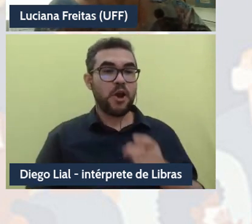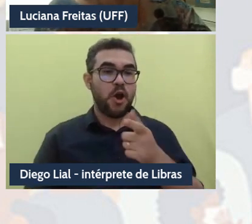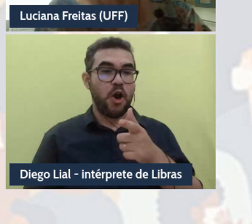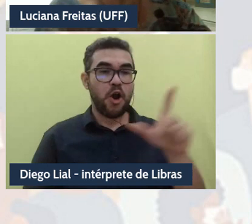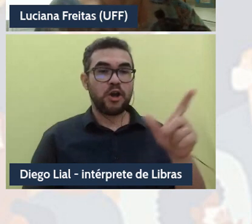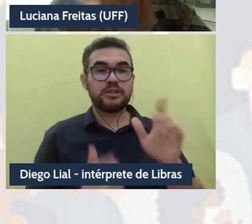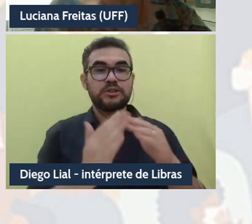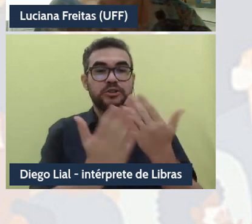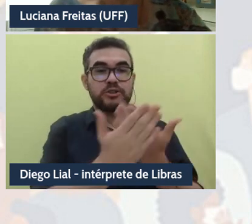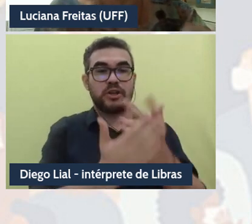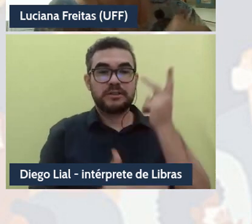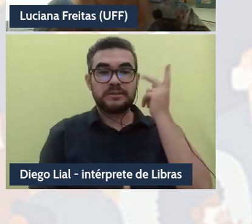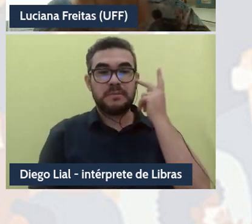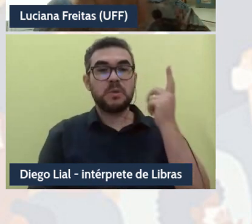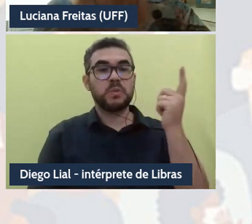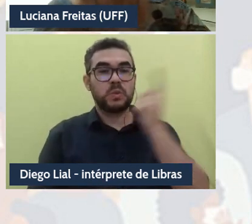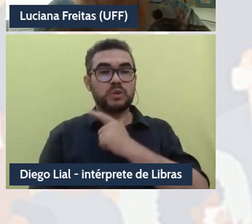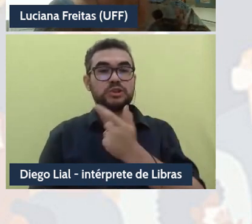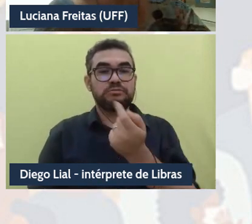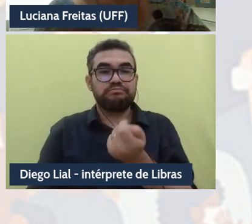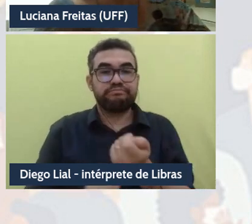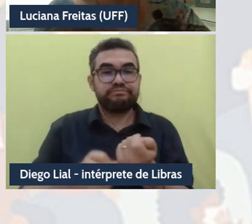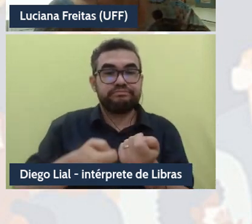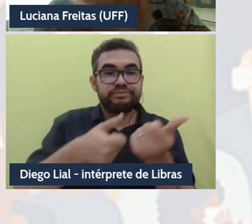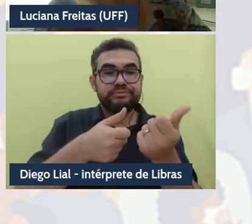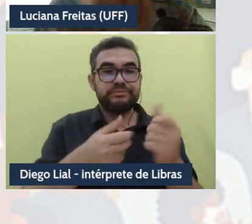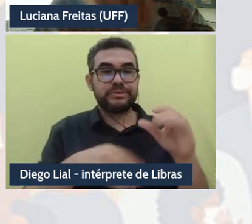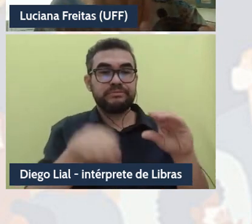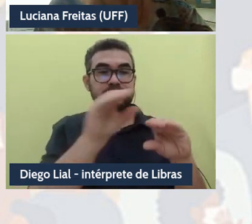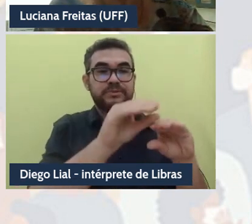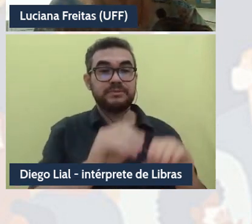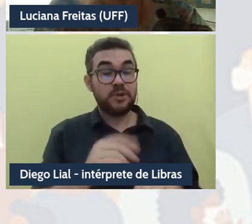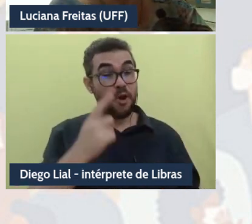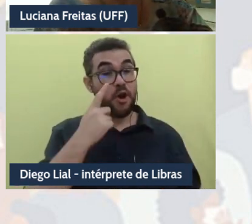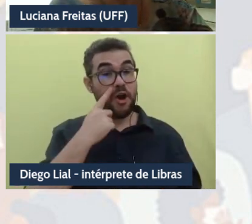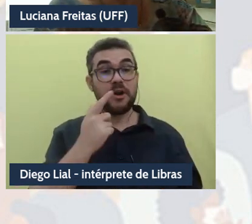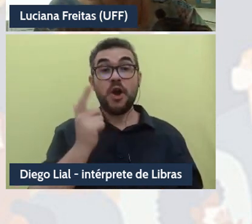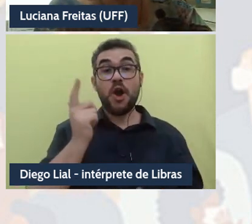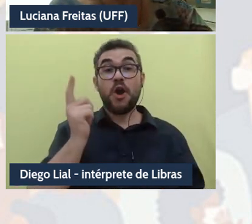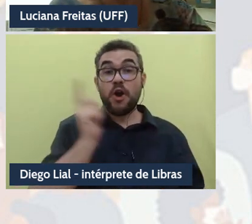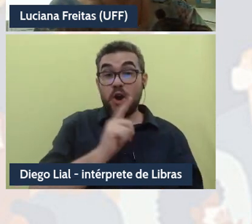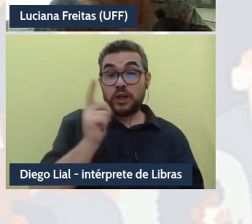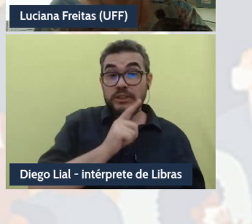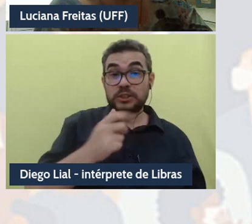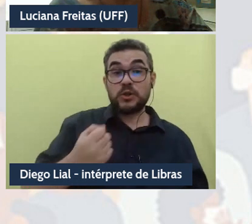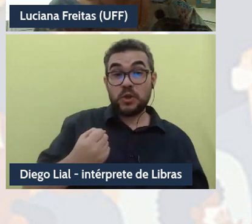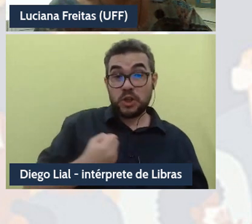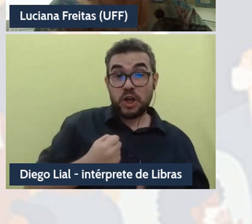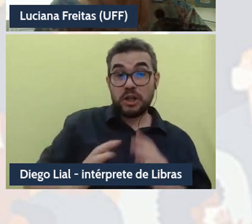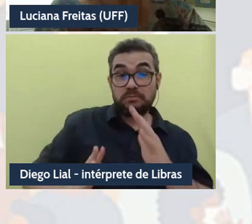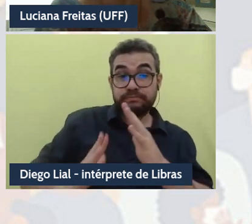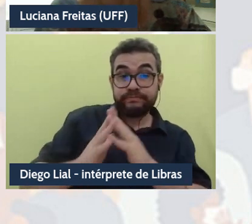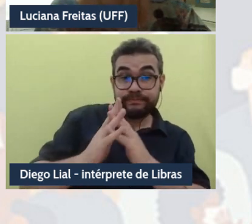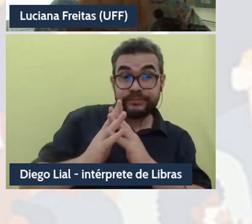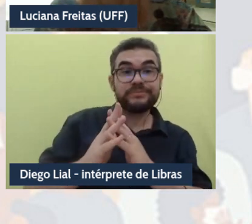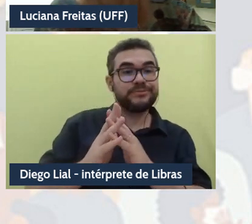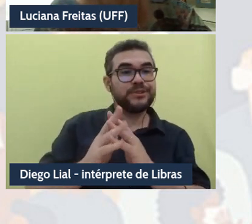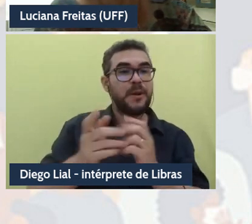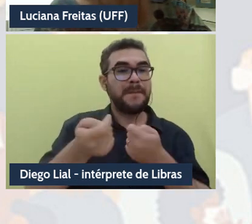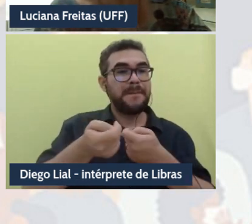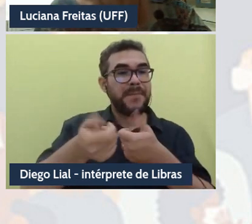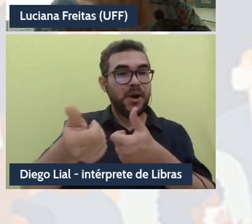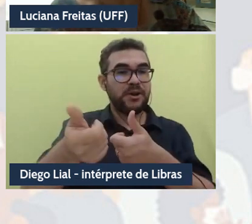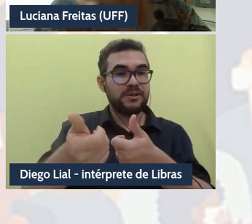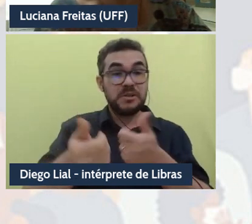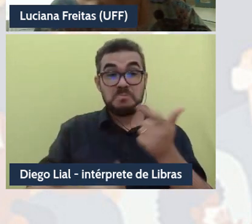subiu o IDEB recebe o bônus, não subiu o IDEB não recebe o bônus. Privatização a gente também já está vendo. Guedes, ministro da